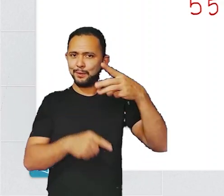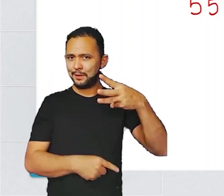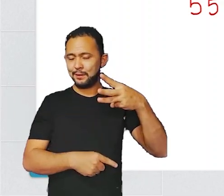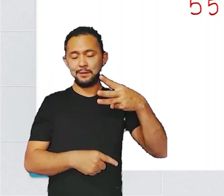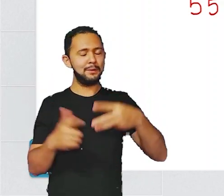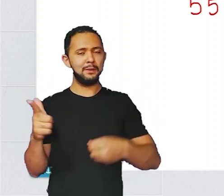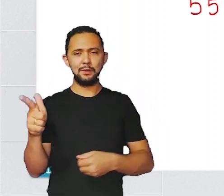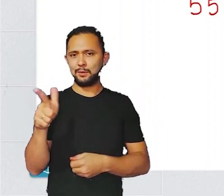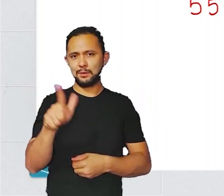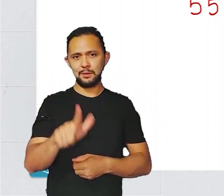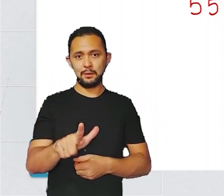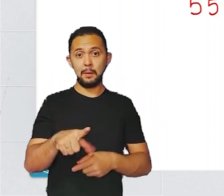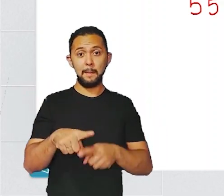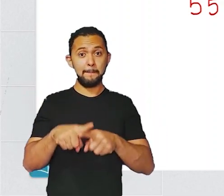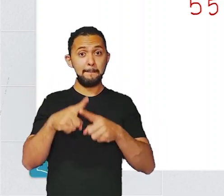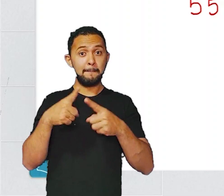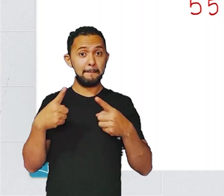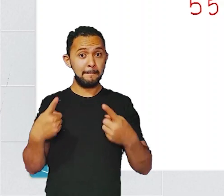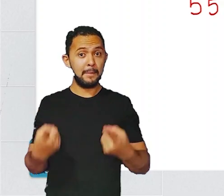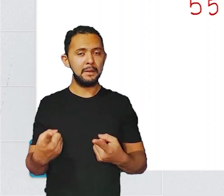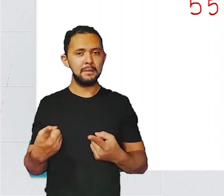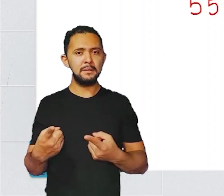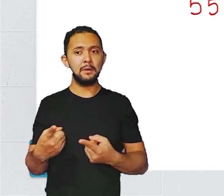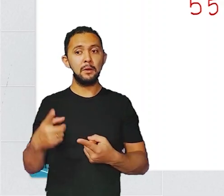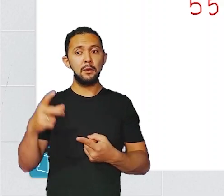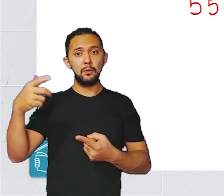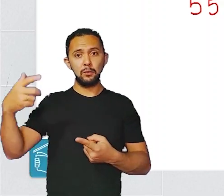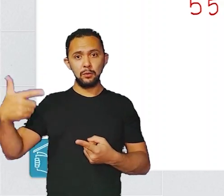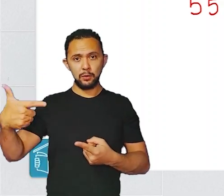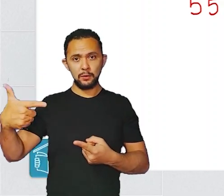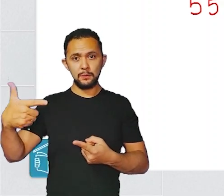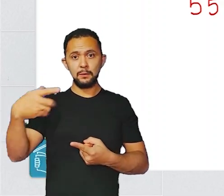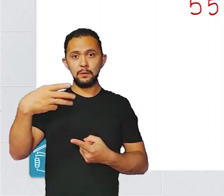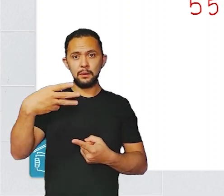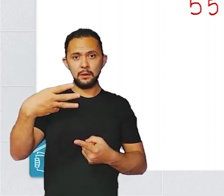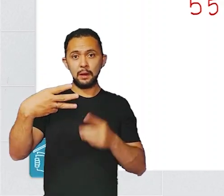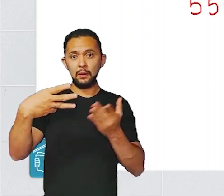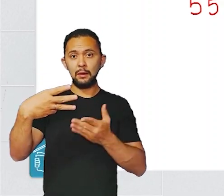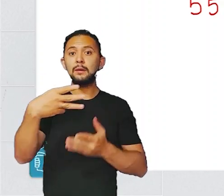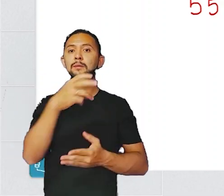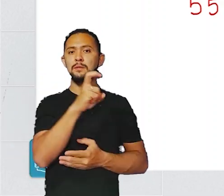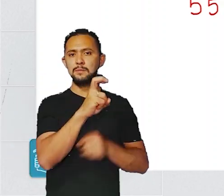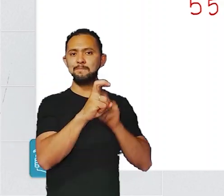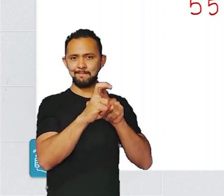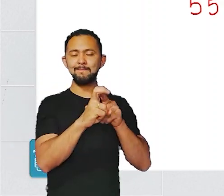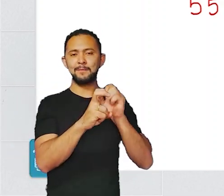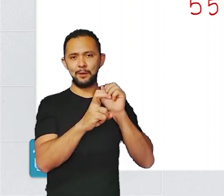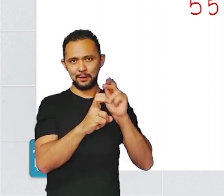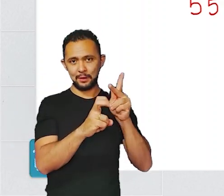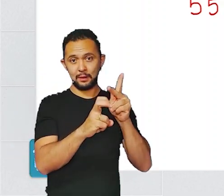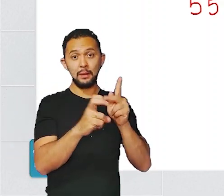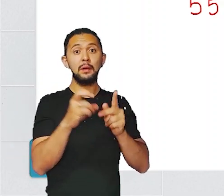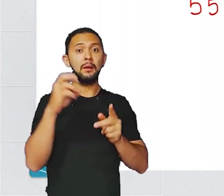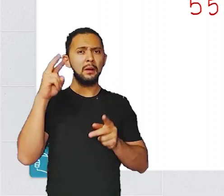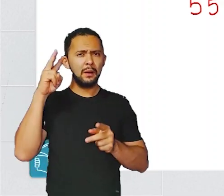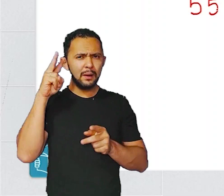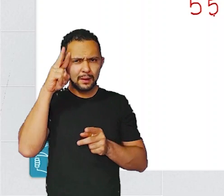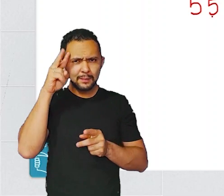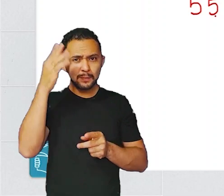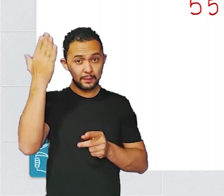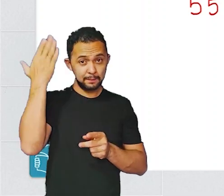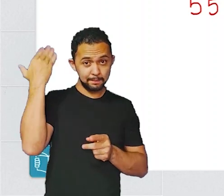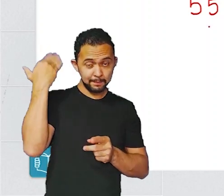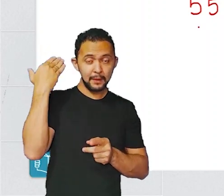bom? Mas ele vai ser divisível por 5. Termina em 5, é divisível por 5. Lembra lá quando eu falei dos múltiplos? Então,